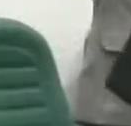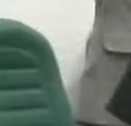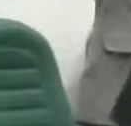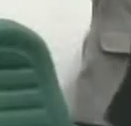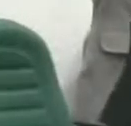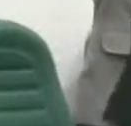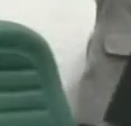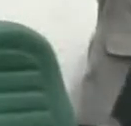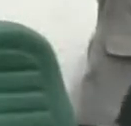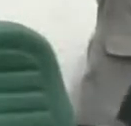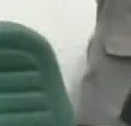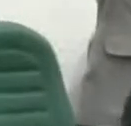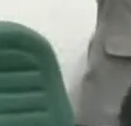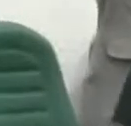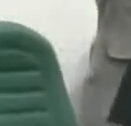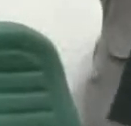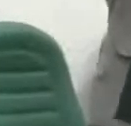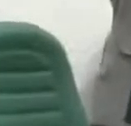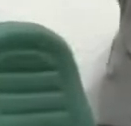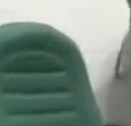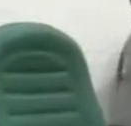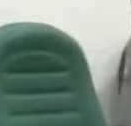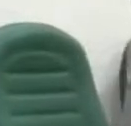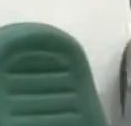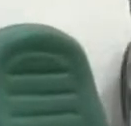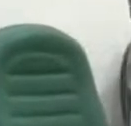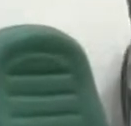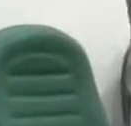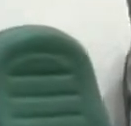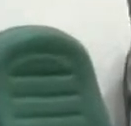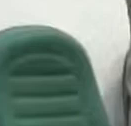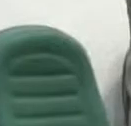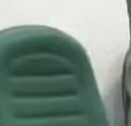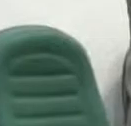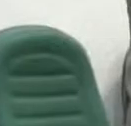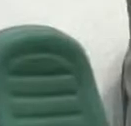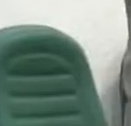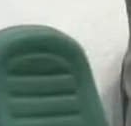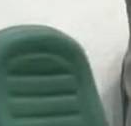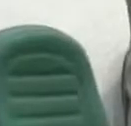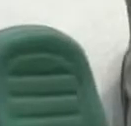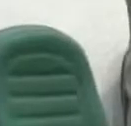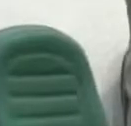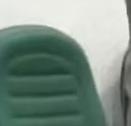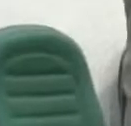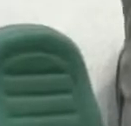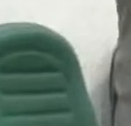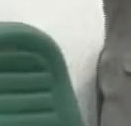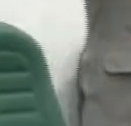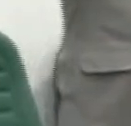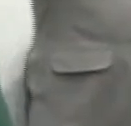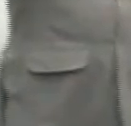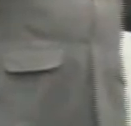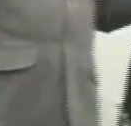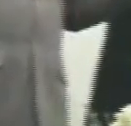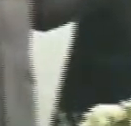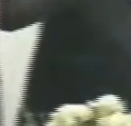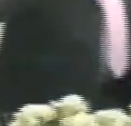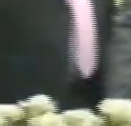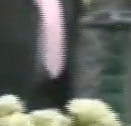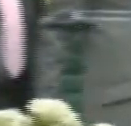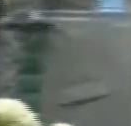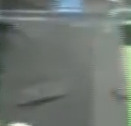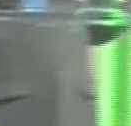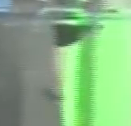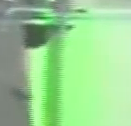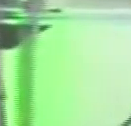este mal que tem que se instalado no meio sim senhor no seio da família nós queremos declarar a Vitória e